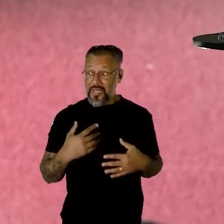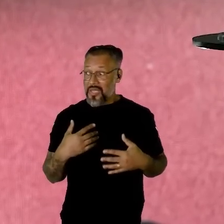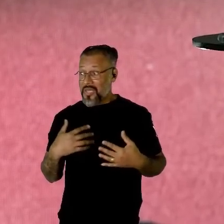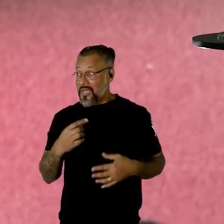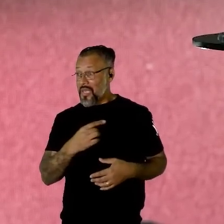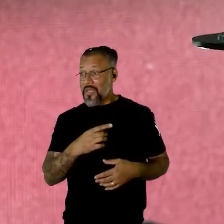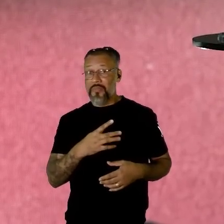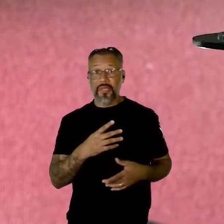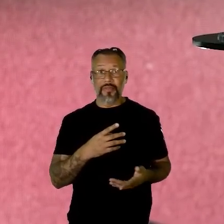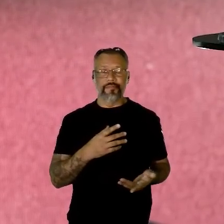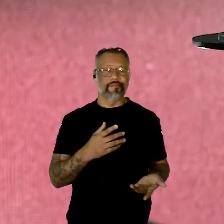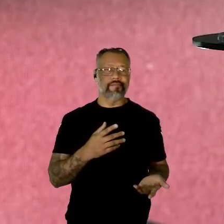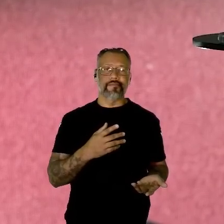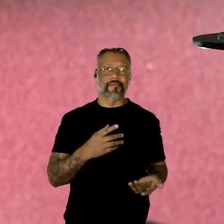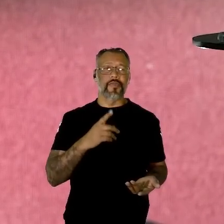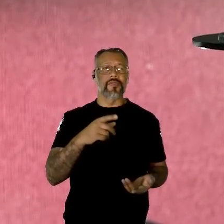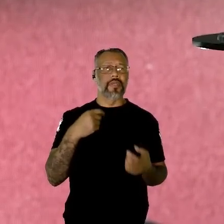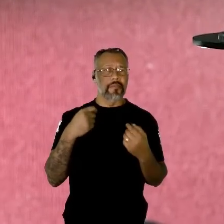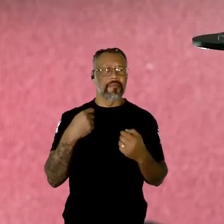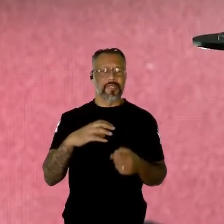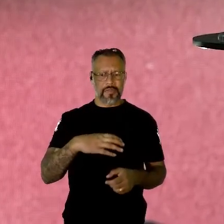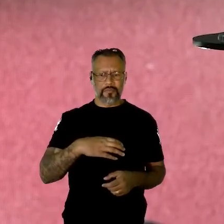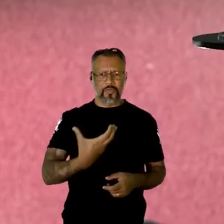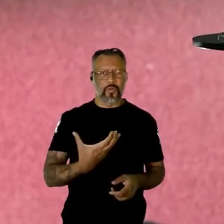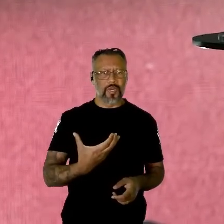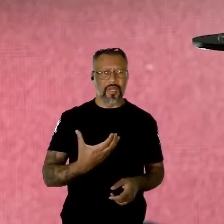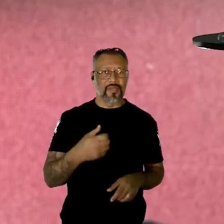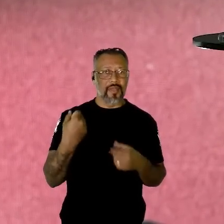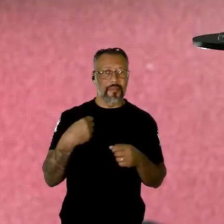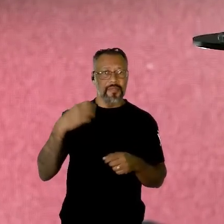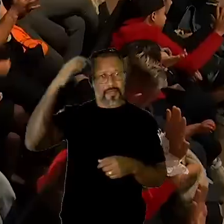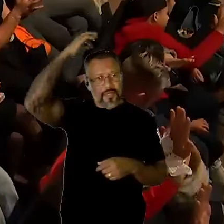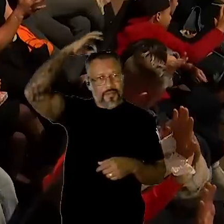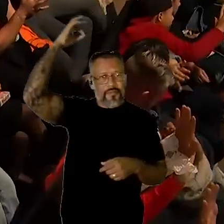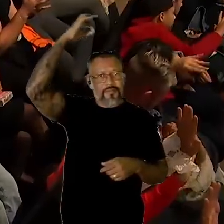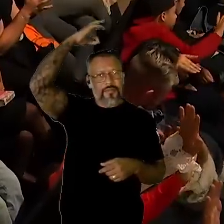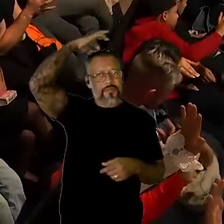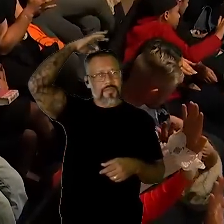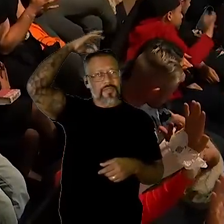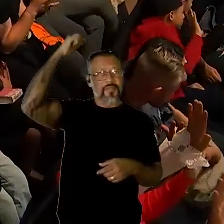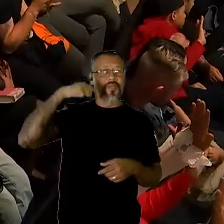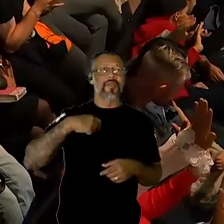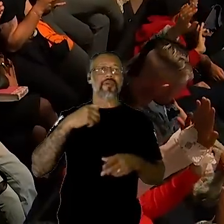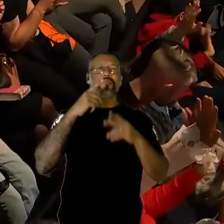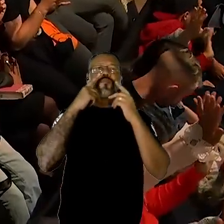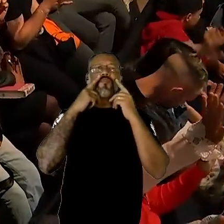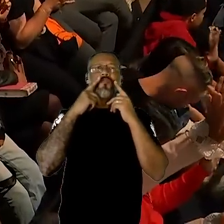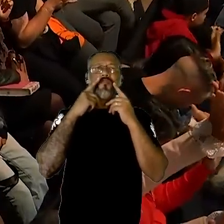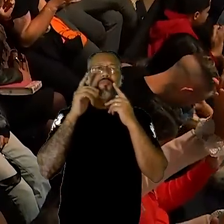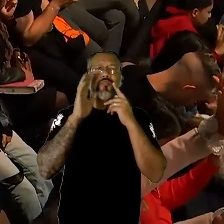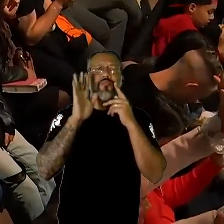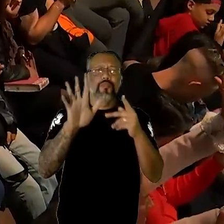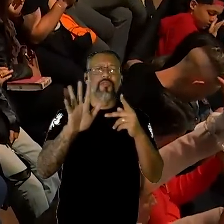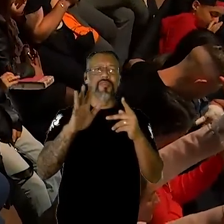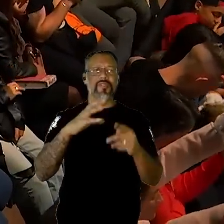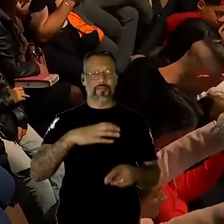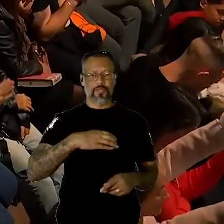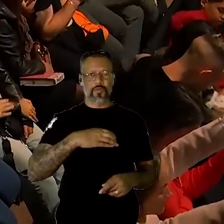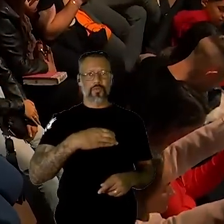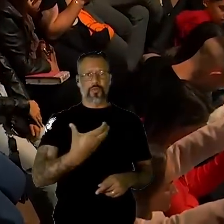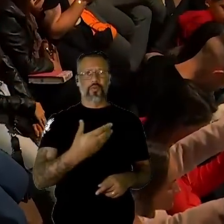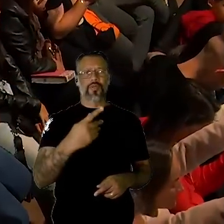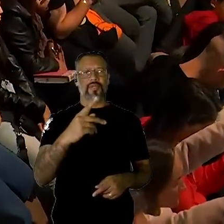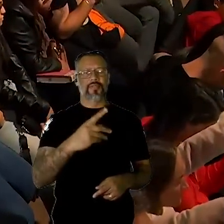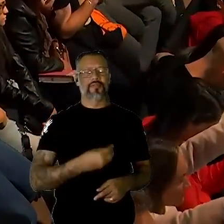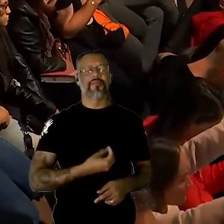coragem levanta a mão para cá declaro coragem sobre a sua vida coragem sobre a sua vida coragem sobre